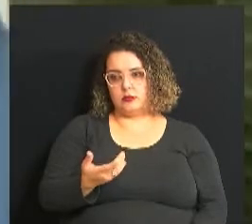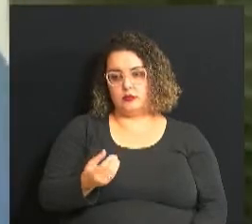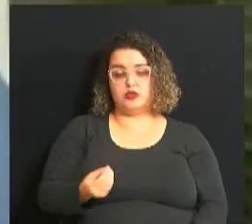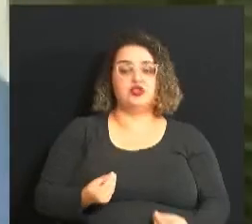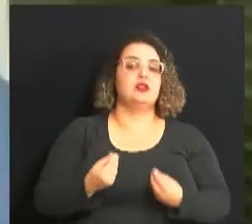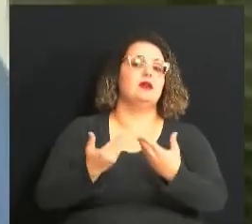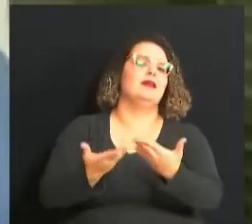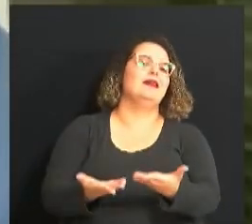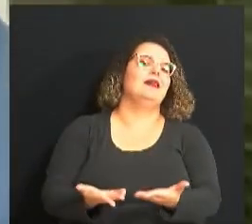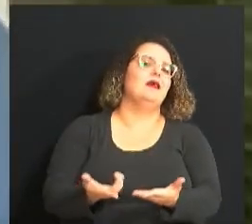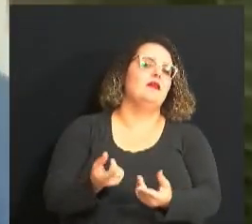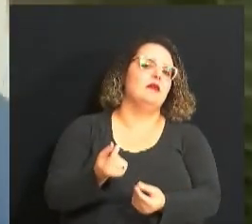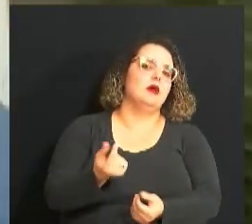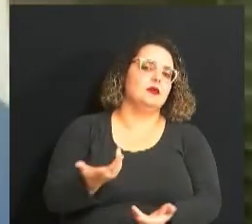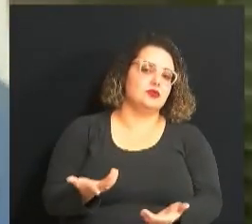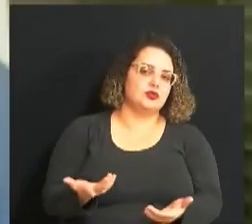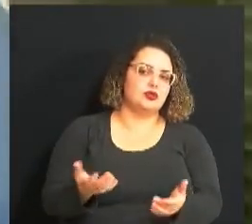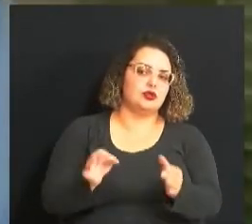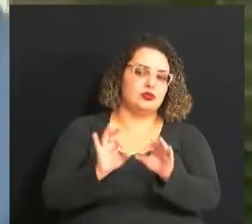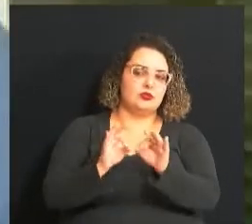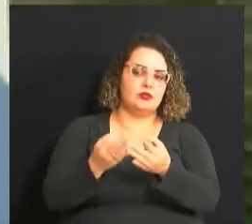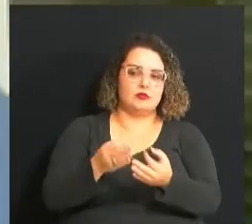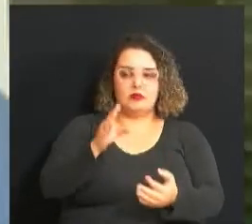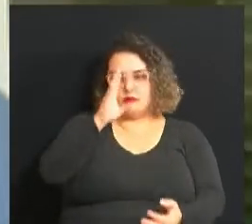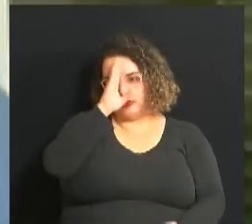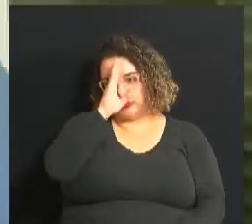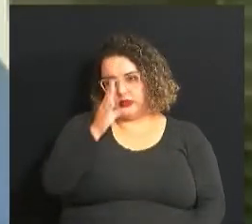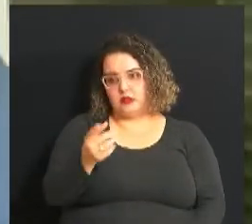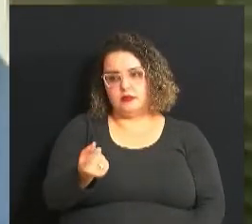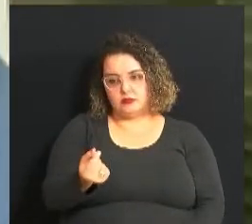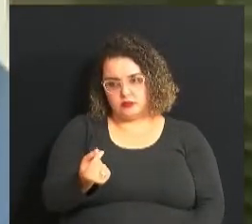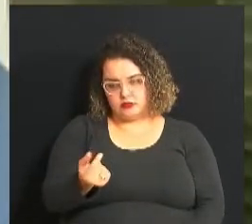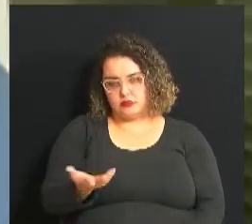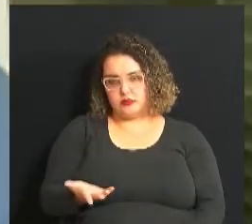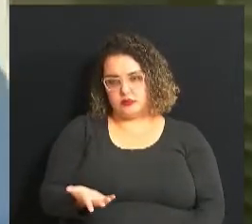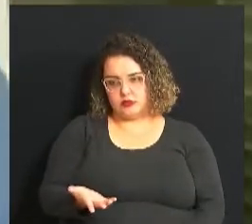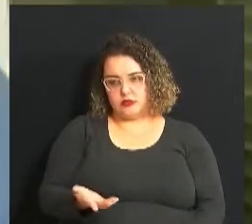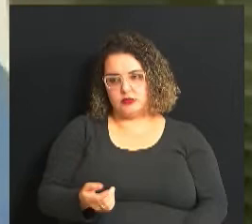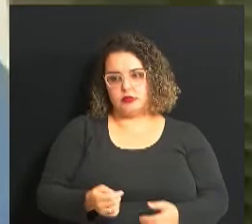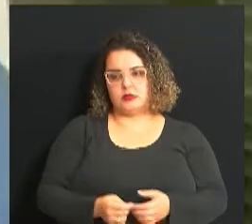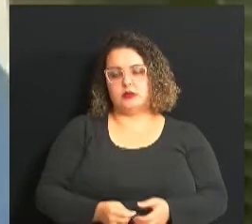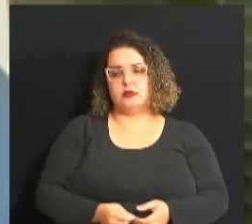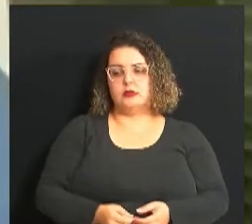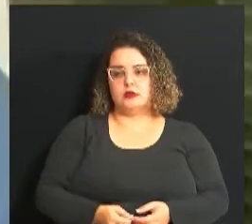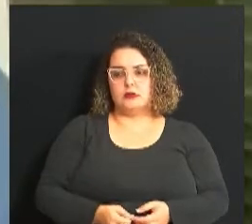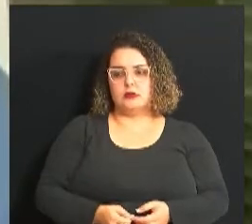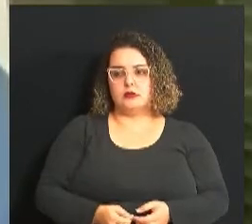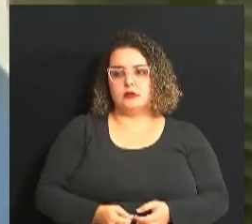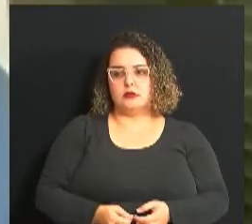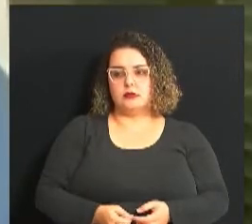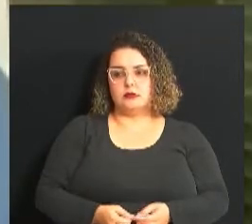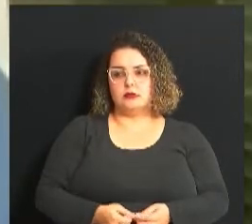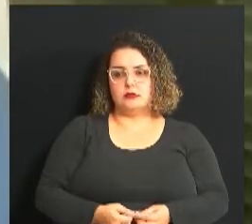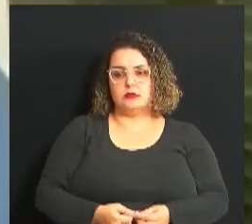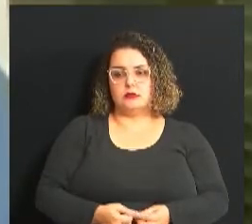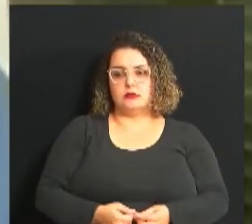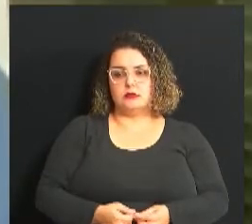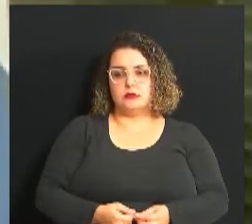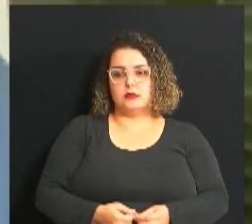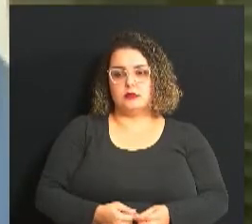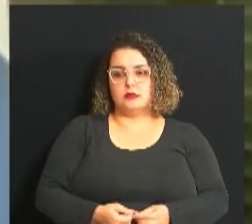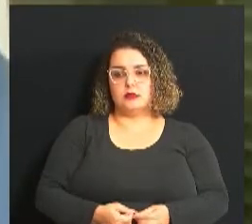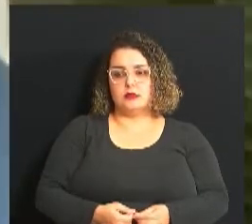manter, principalmente financeiramente, as famílias. Mas isso existe